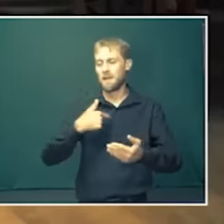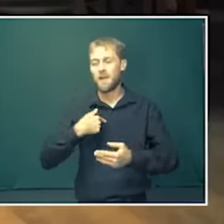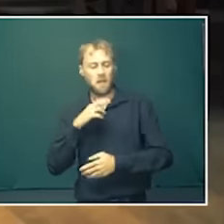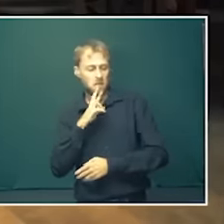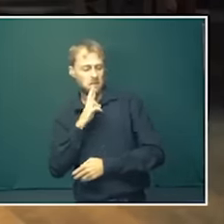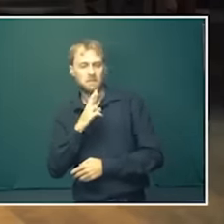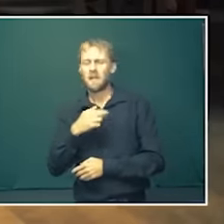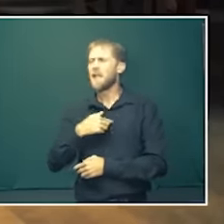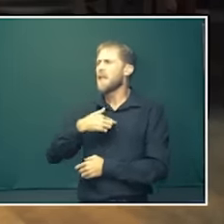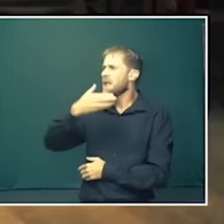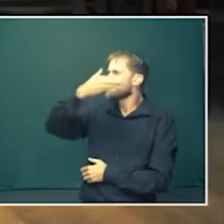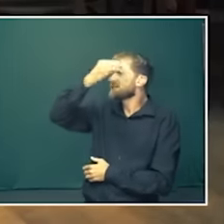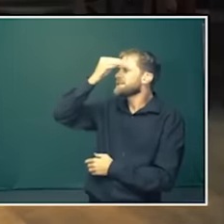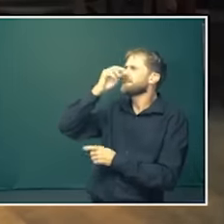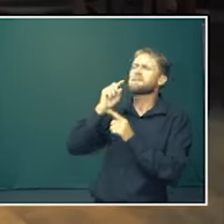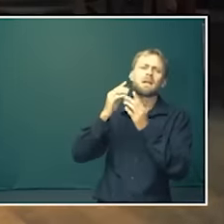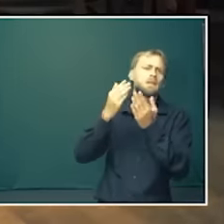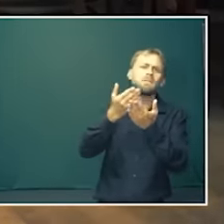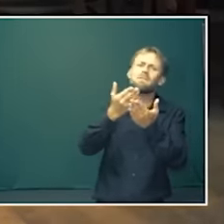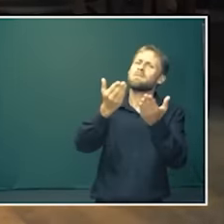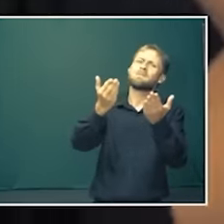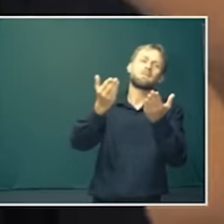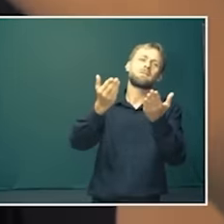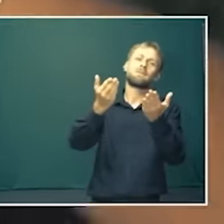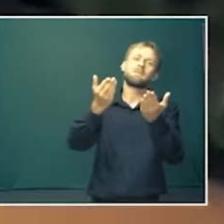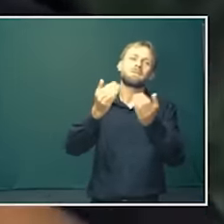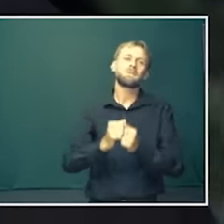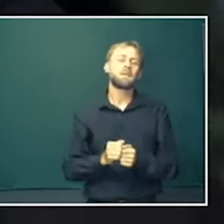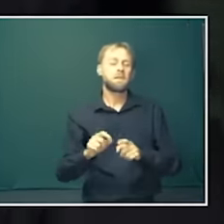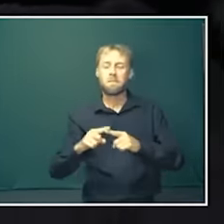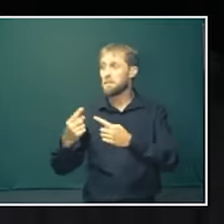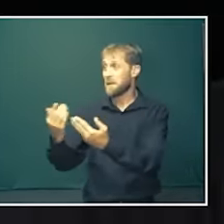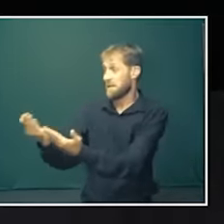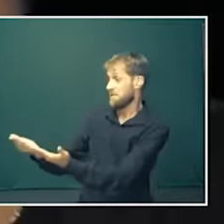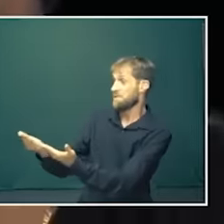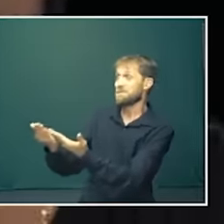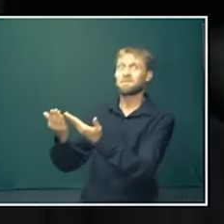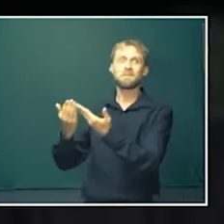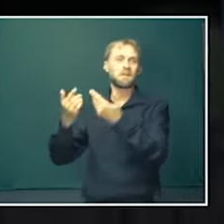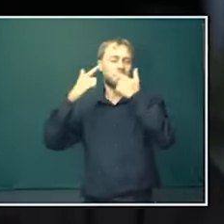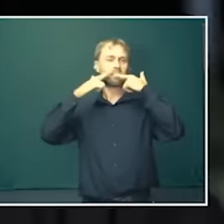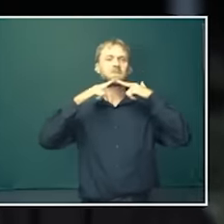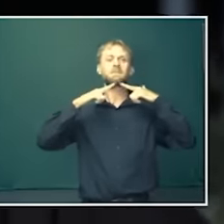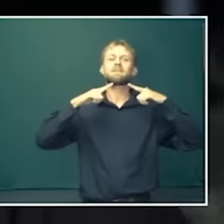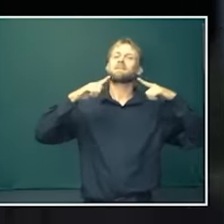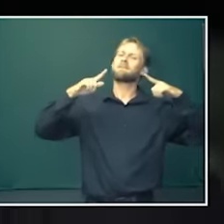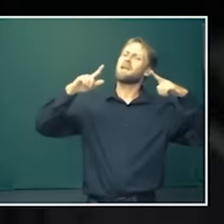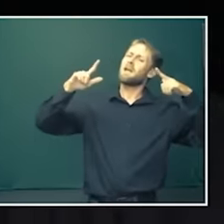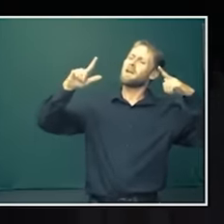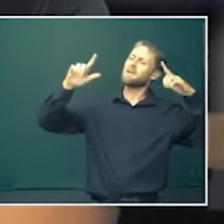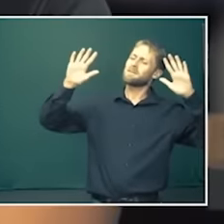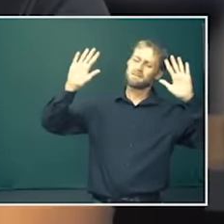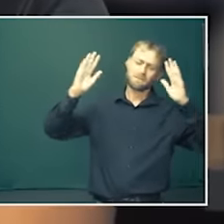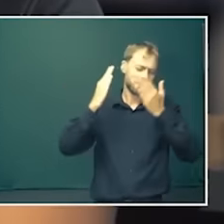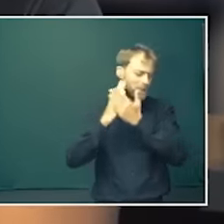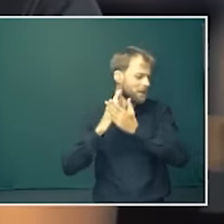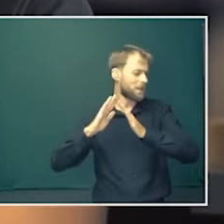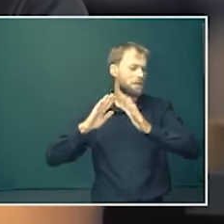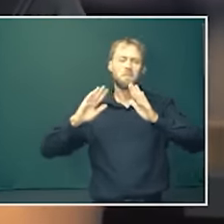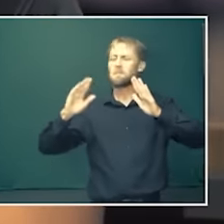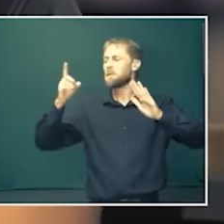tava aqui te esquecendo. Aí se me manda um sorriso, já era todo